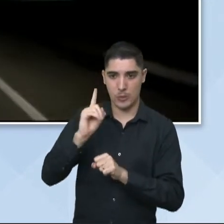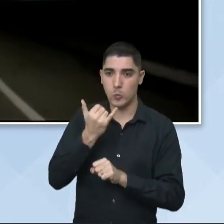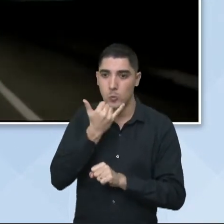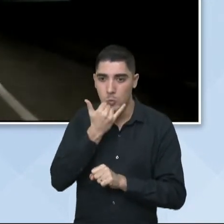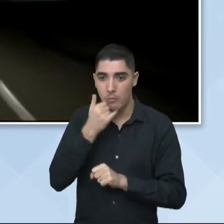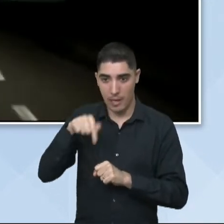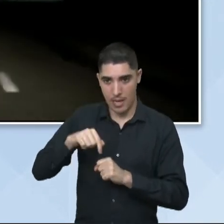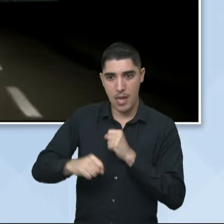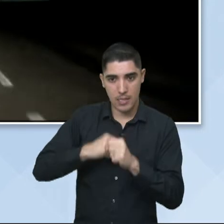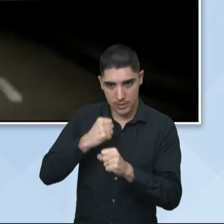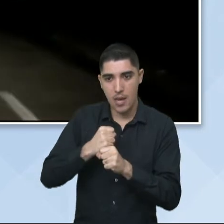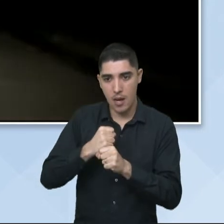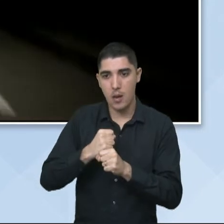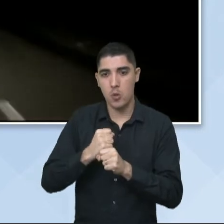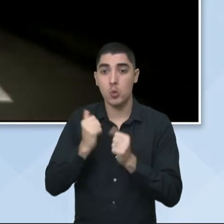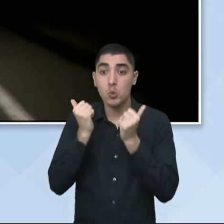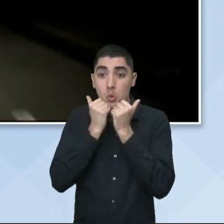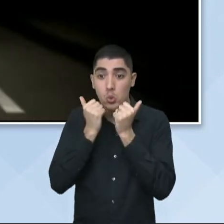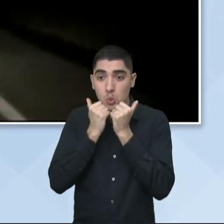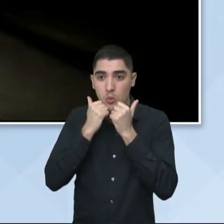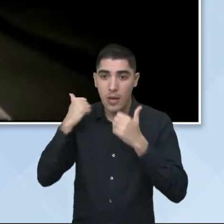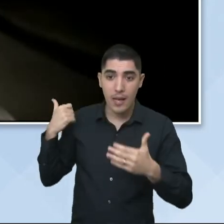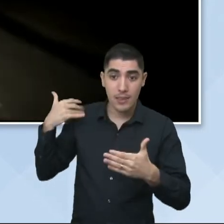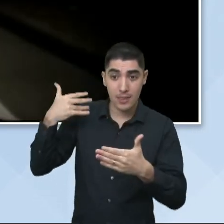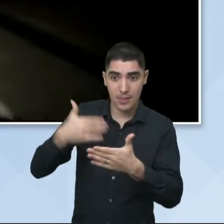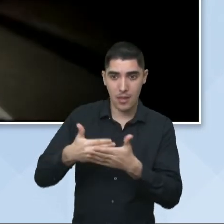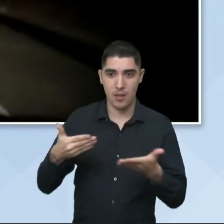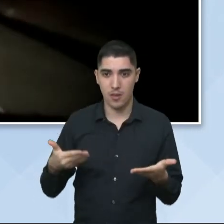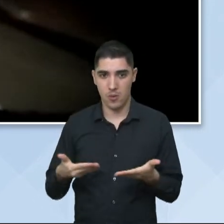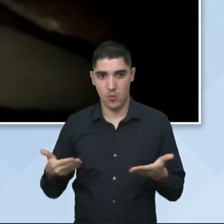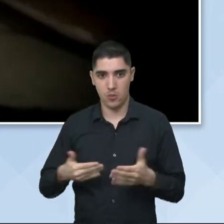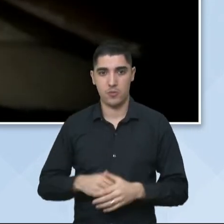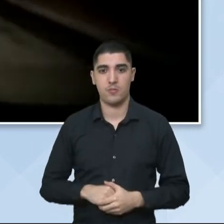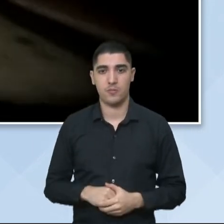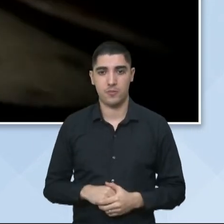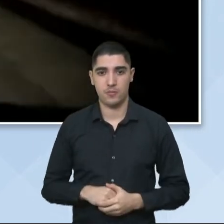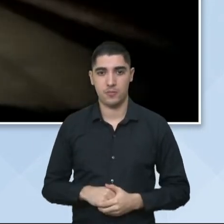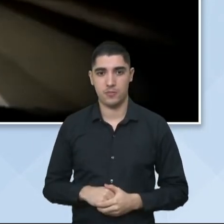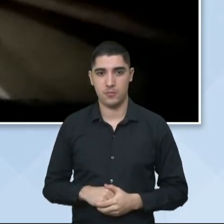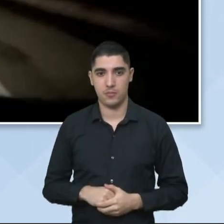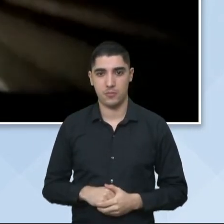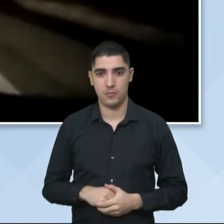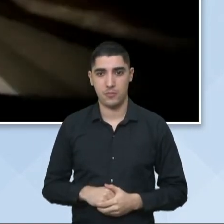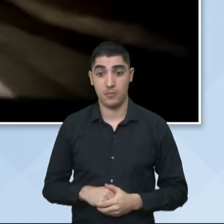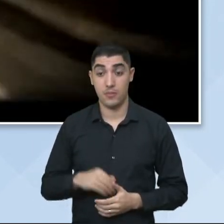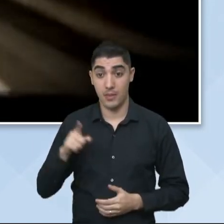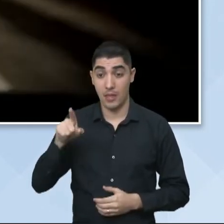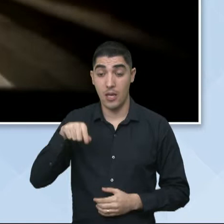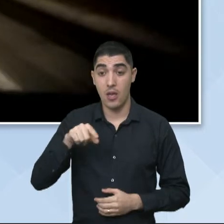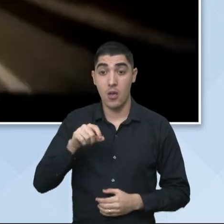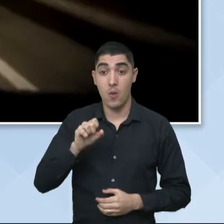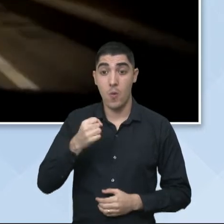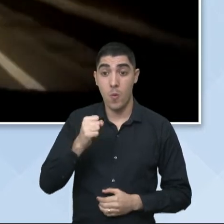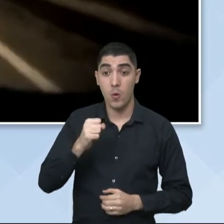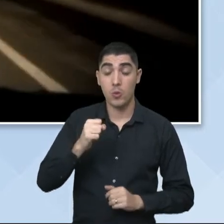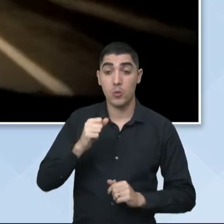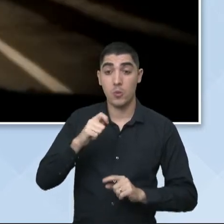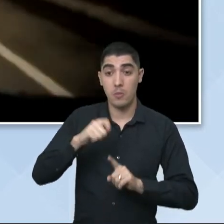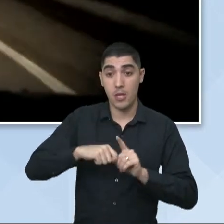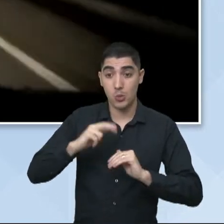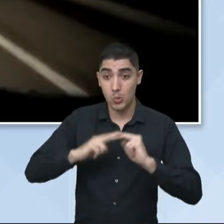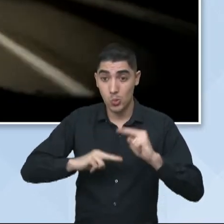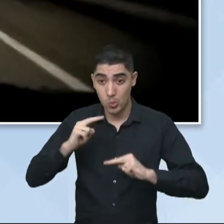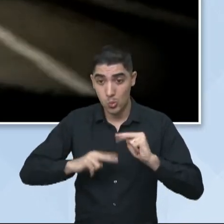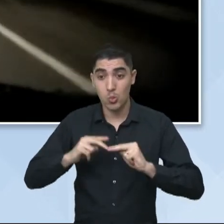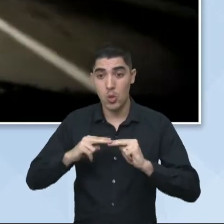Isso daqui não é de março, não. Isso daqui foi de setembro. Ah, não. Isso daqui é de 8 de junho, que nós fizemos o primeiro